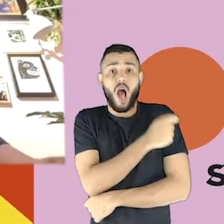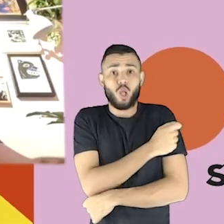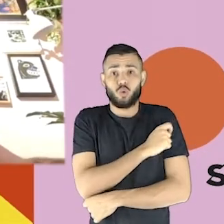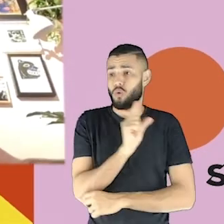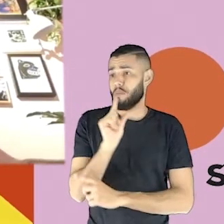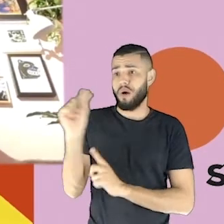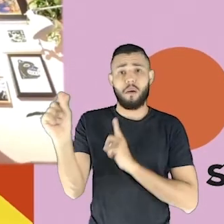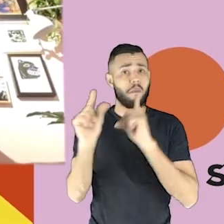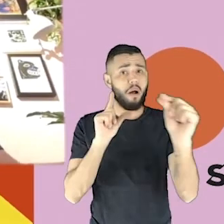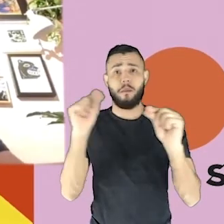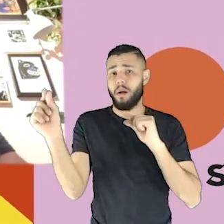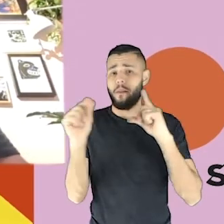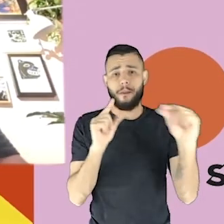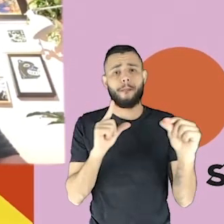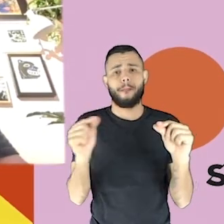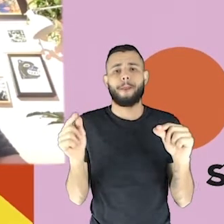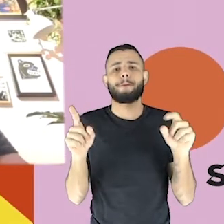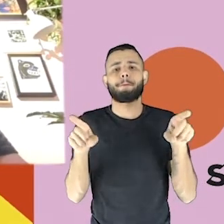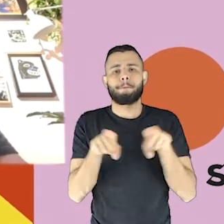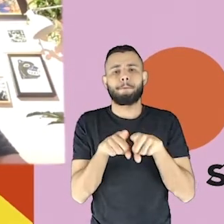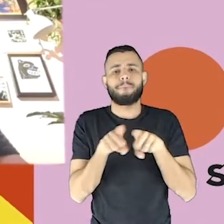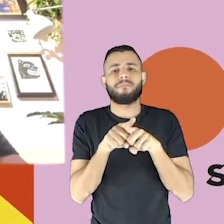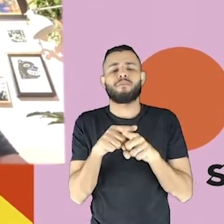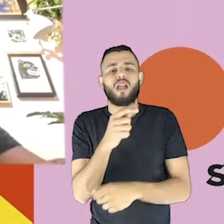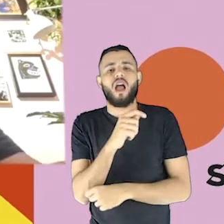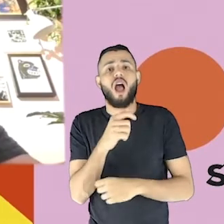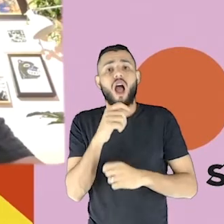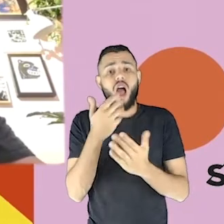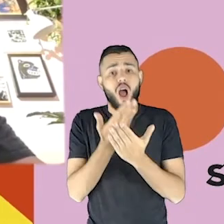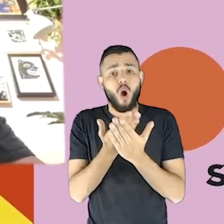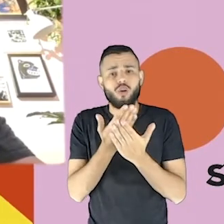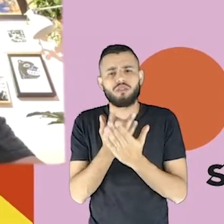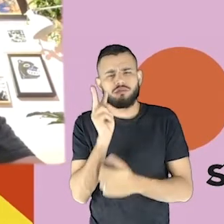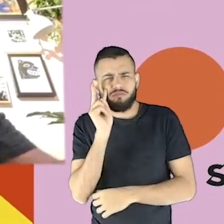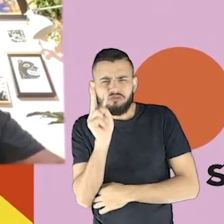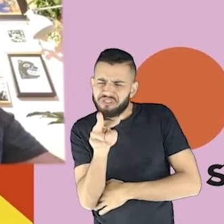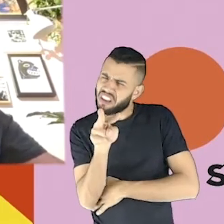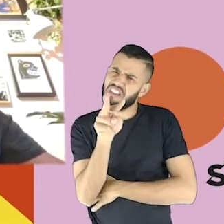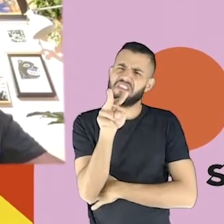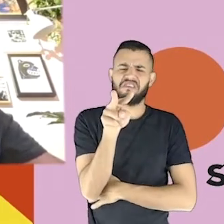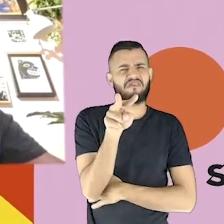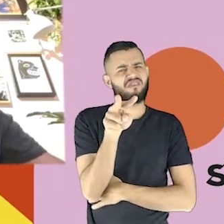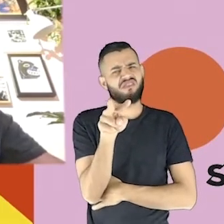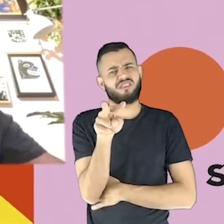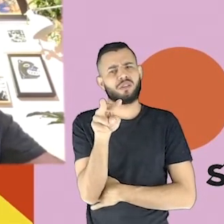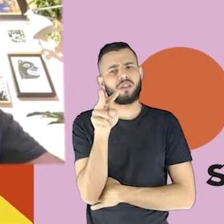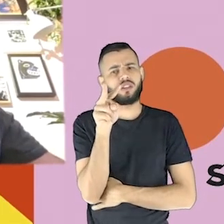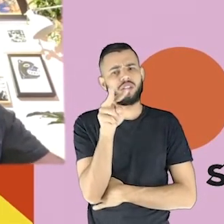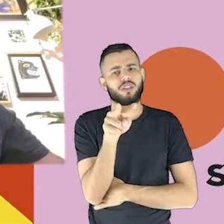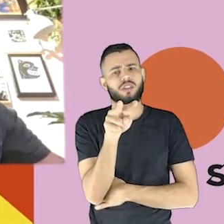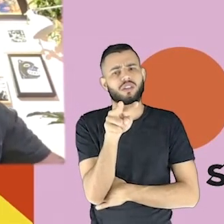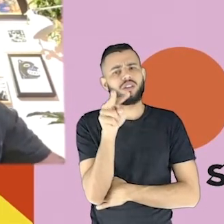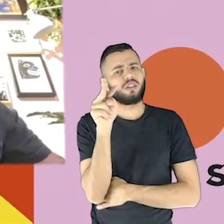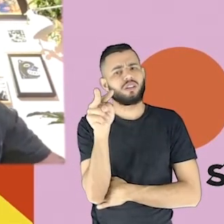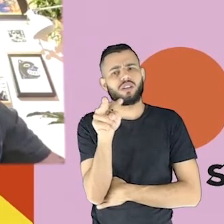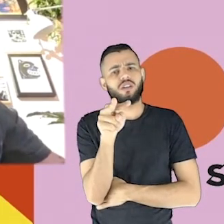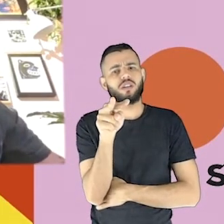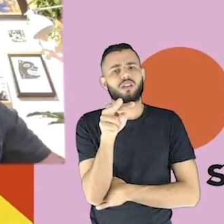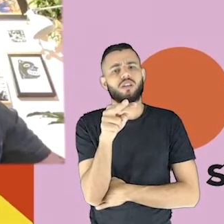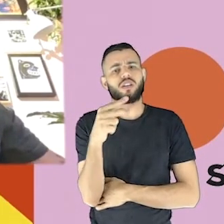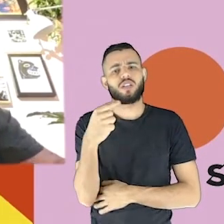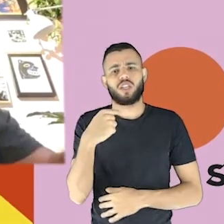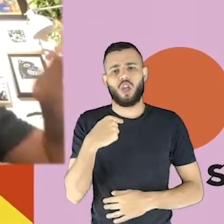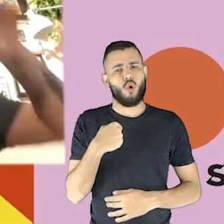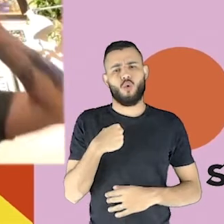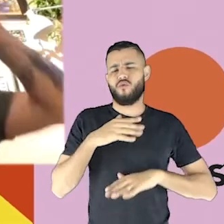aluno saindo da maioria das aulas. E eu vejo muito nas minhas aulas a pessoa olhar, aí ela parar e olhar de novo, e ela olha assim. E